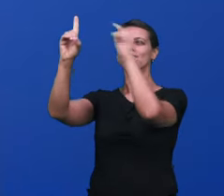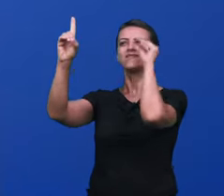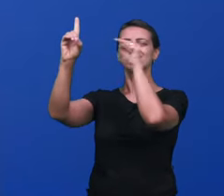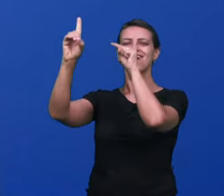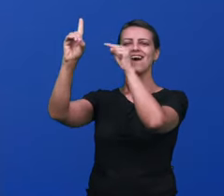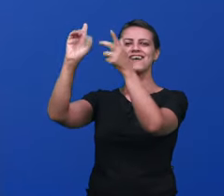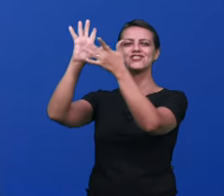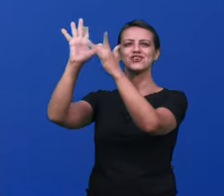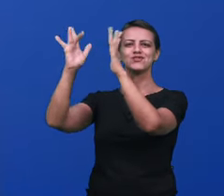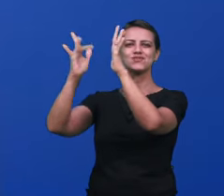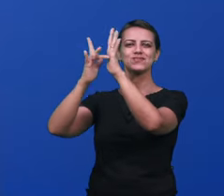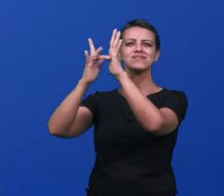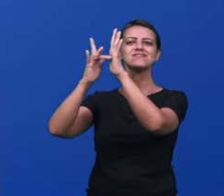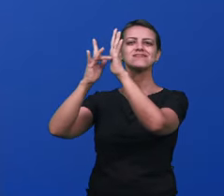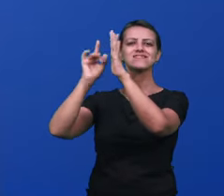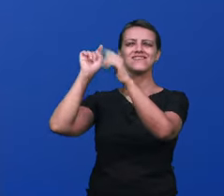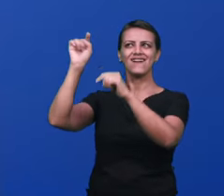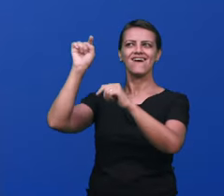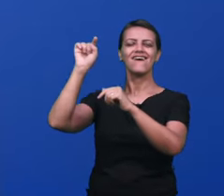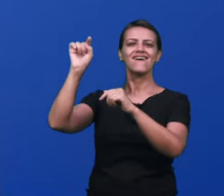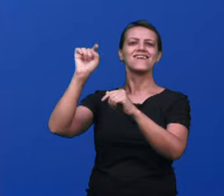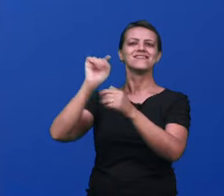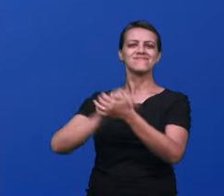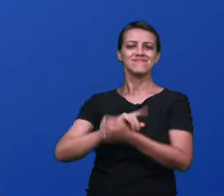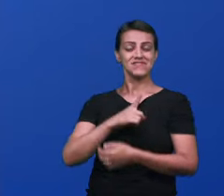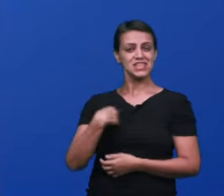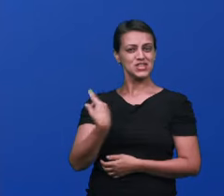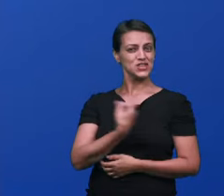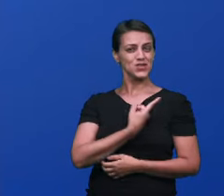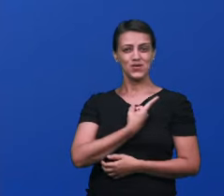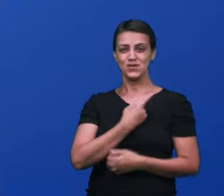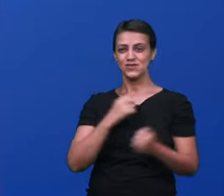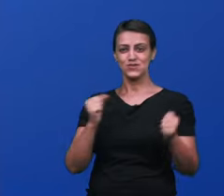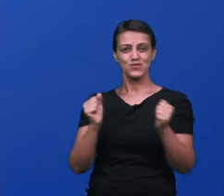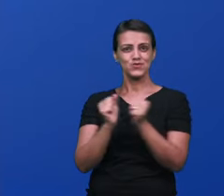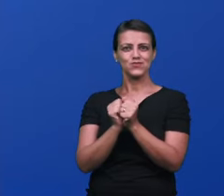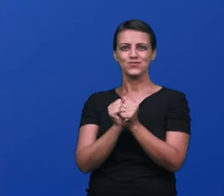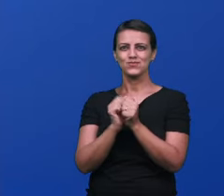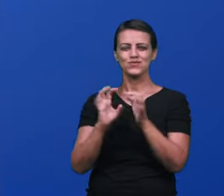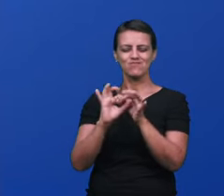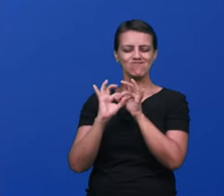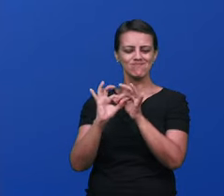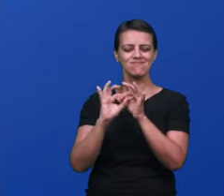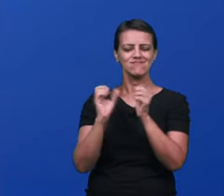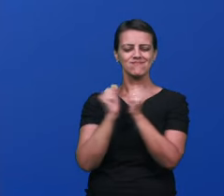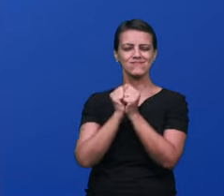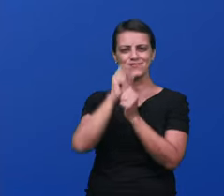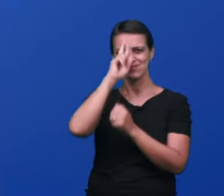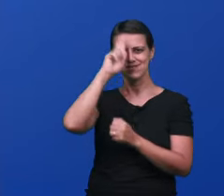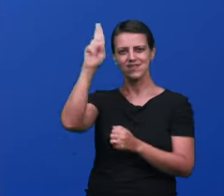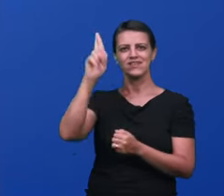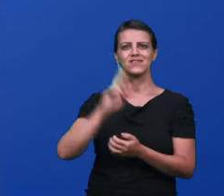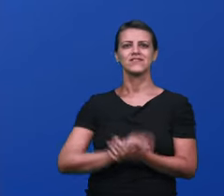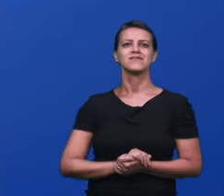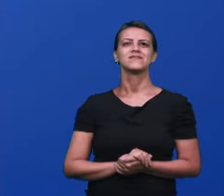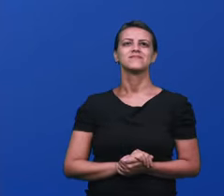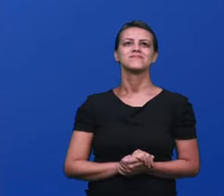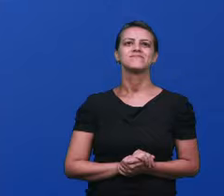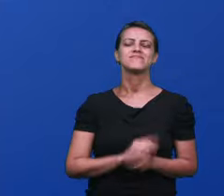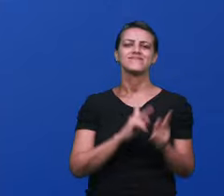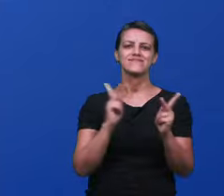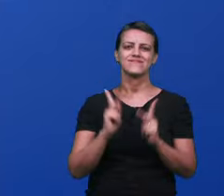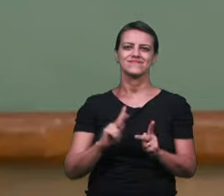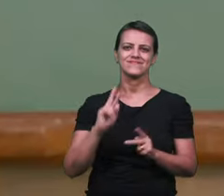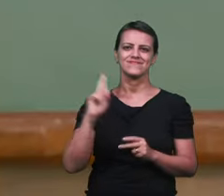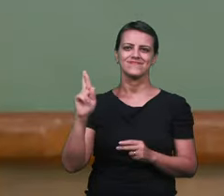ares. E assim estaremos sempre com o Senhor. Louvado seja o nome do Senhor. A paz do